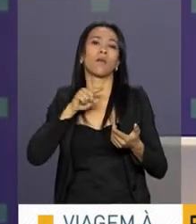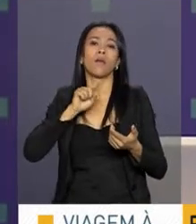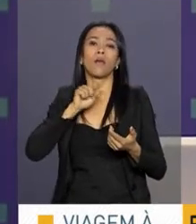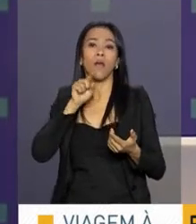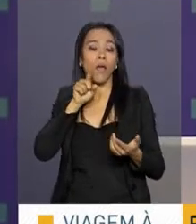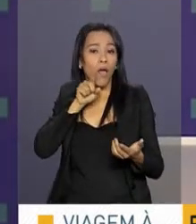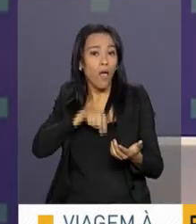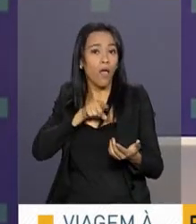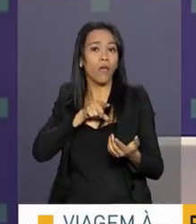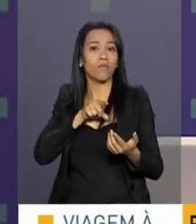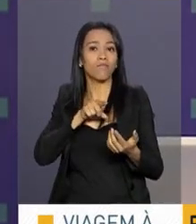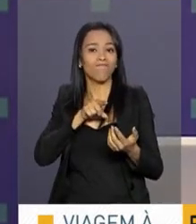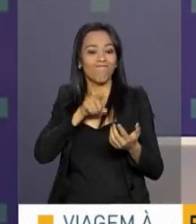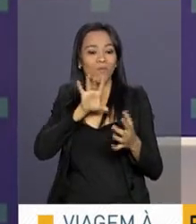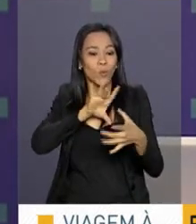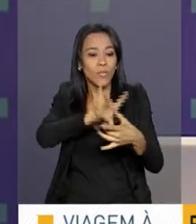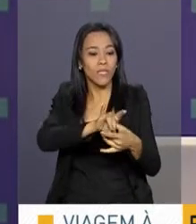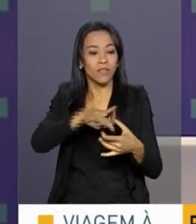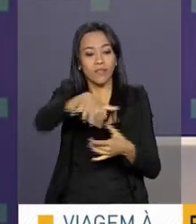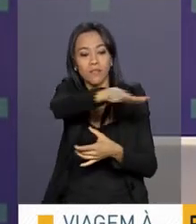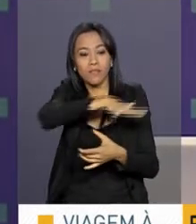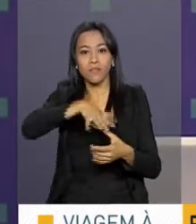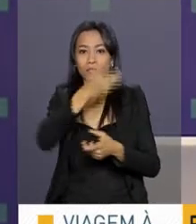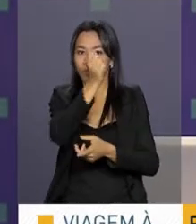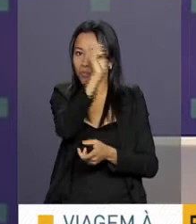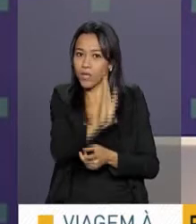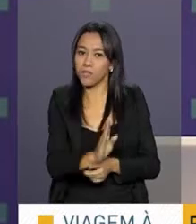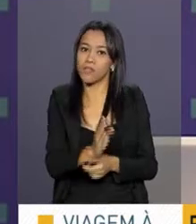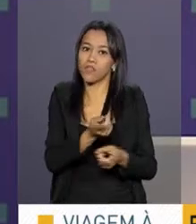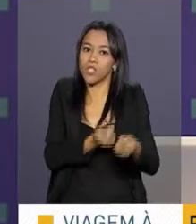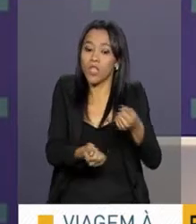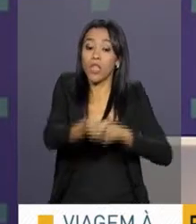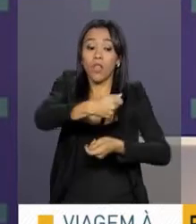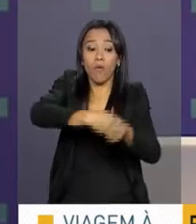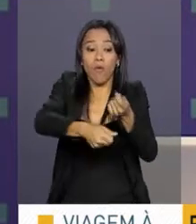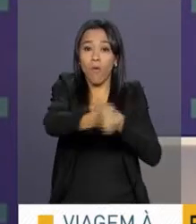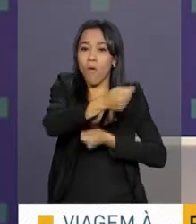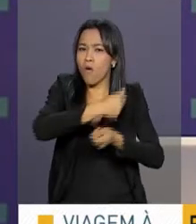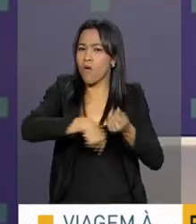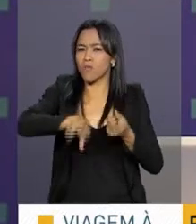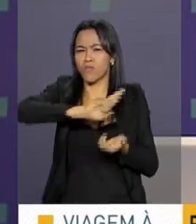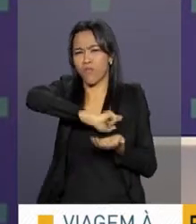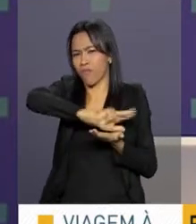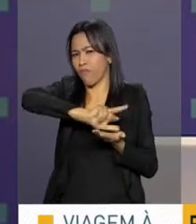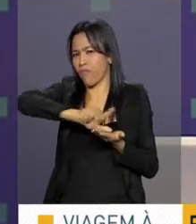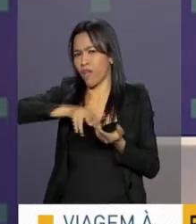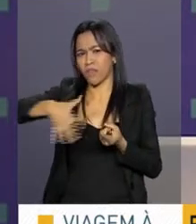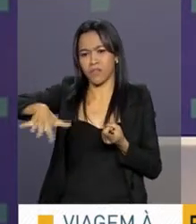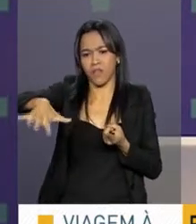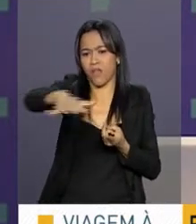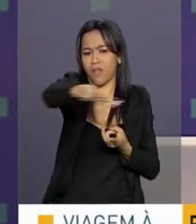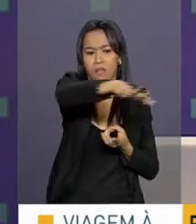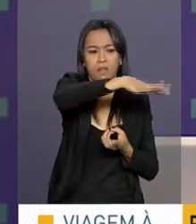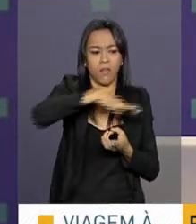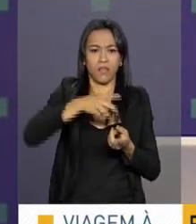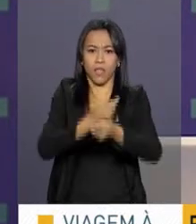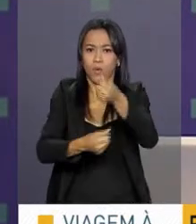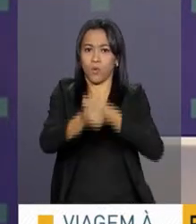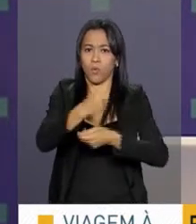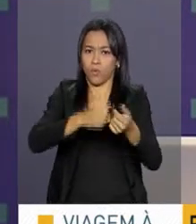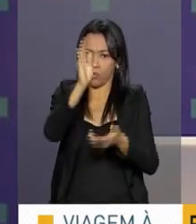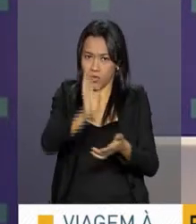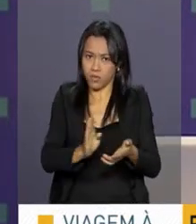visando melhorar o ambiente de negócio. São reformas nos diversos setores da economia que começaram com a